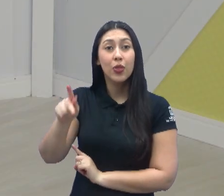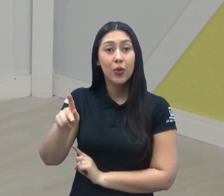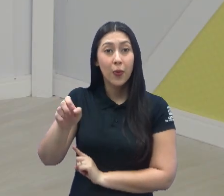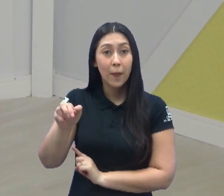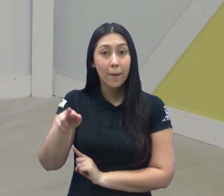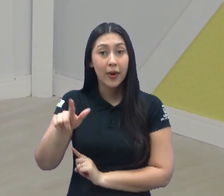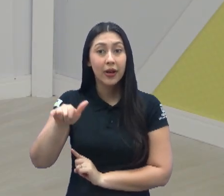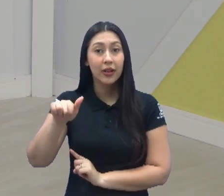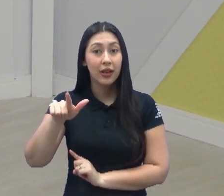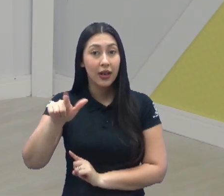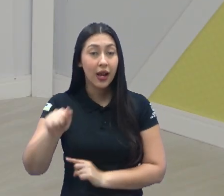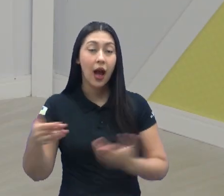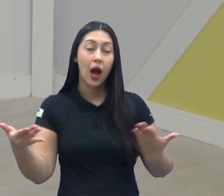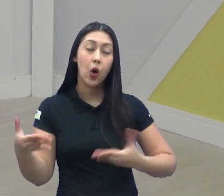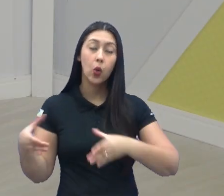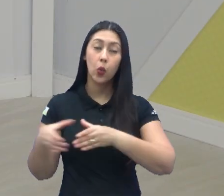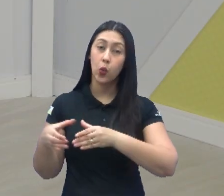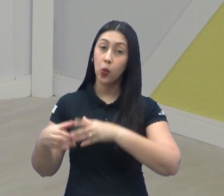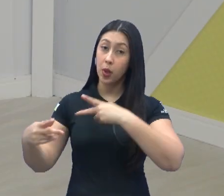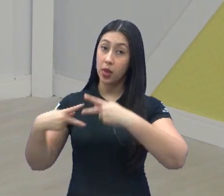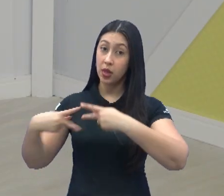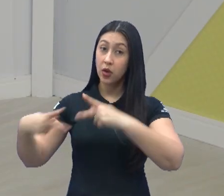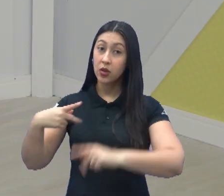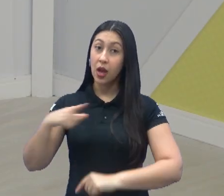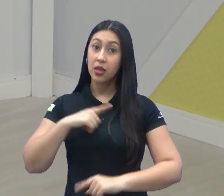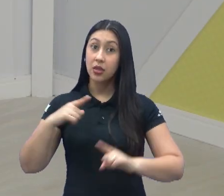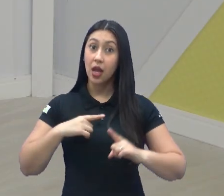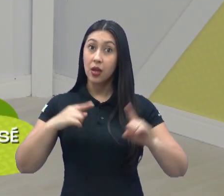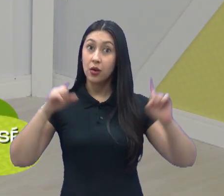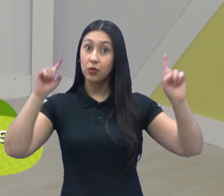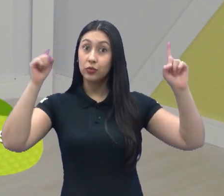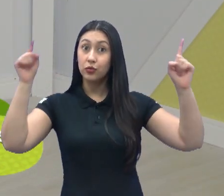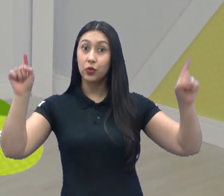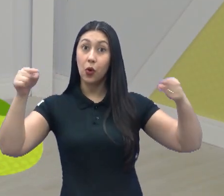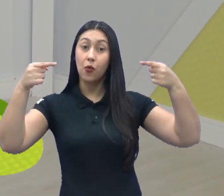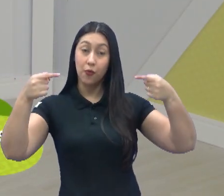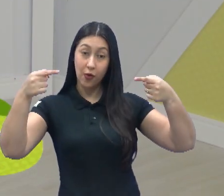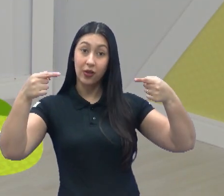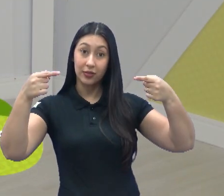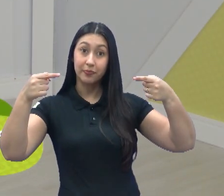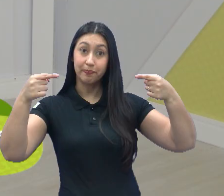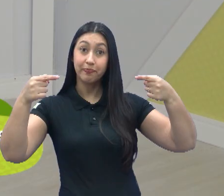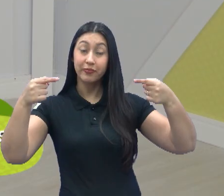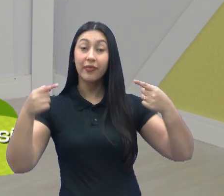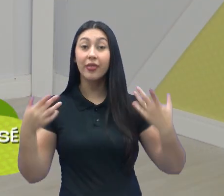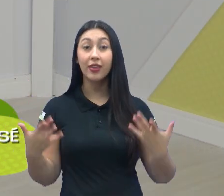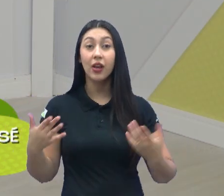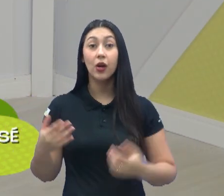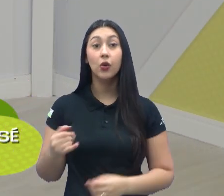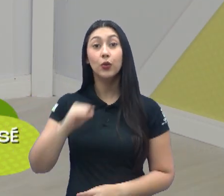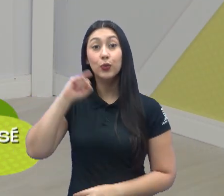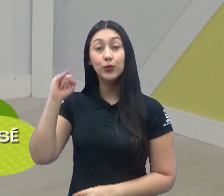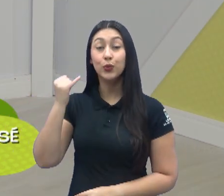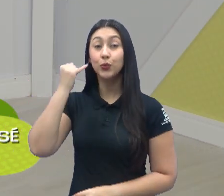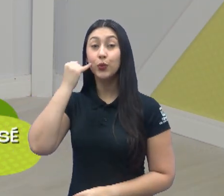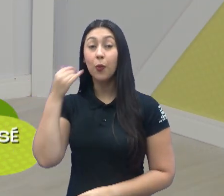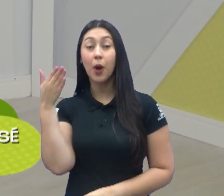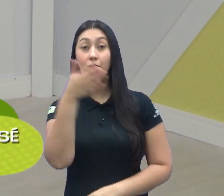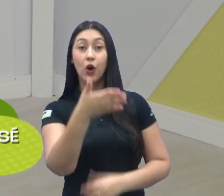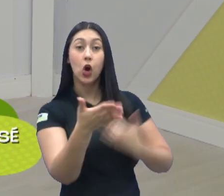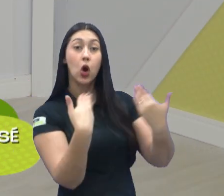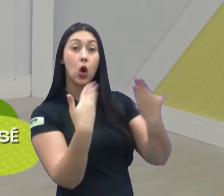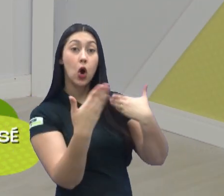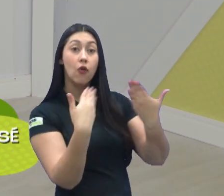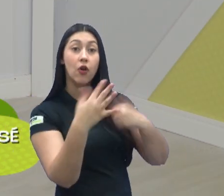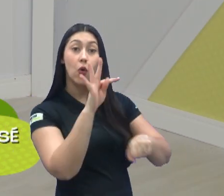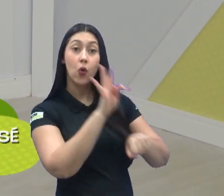rebaixamento, o time do vôlei São José tem outro confronto direto na parte de baixo da tabela. O João Delfino foi conversar com o técnico Flavinho Tavares